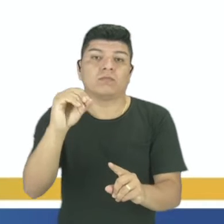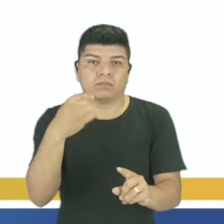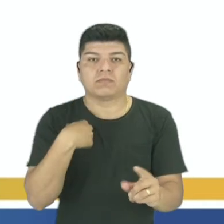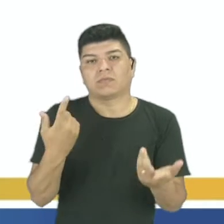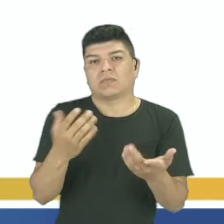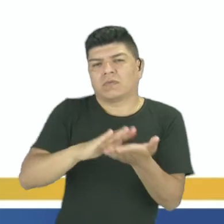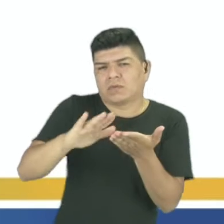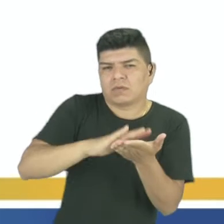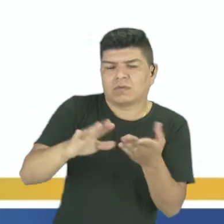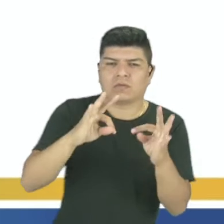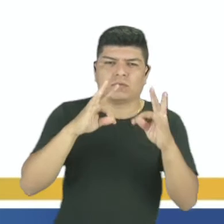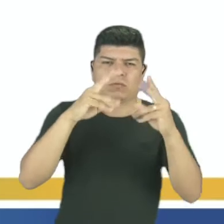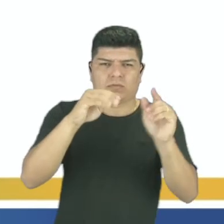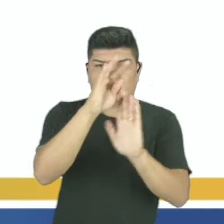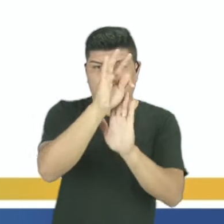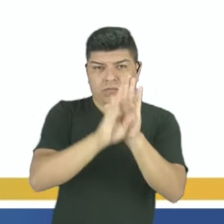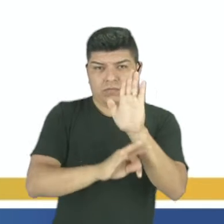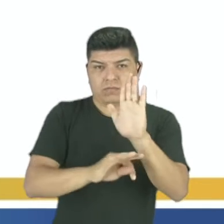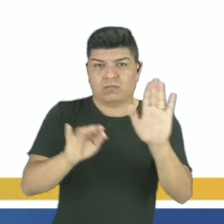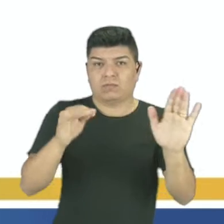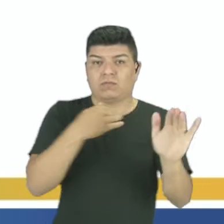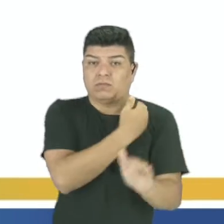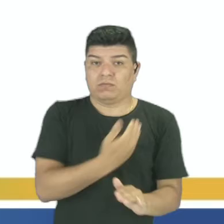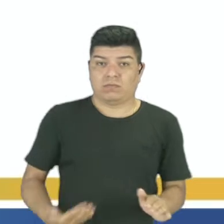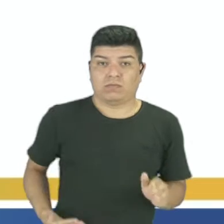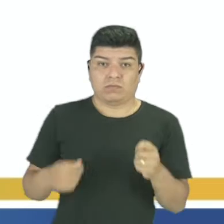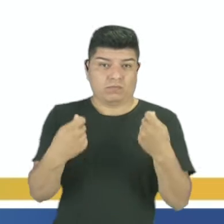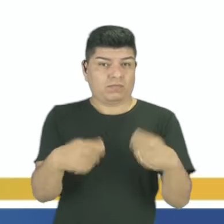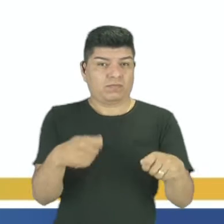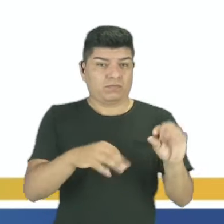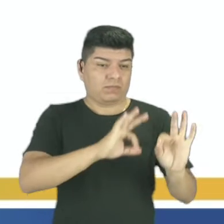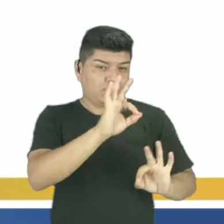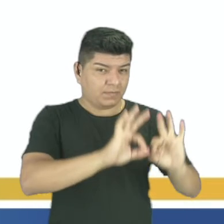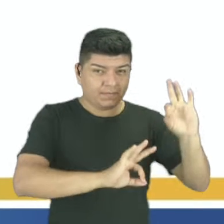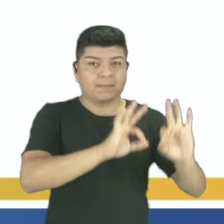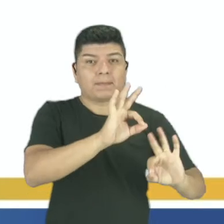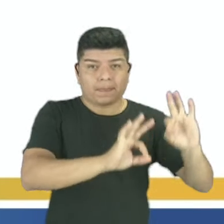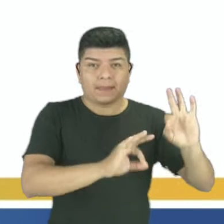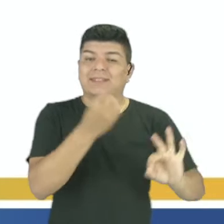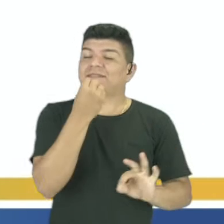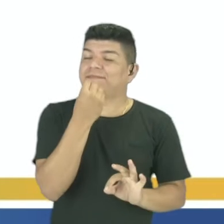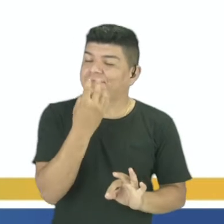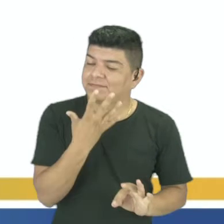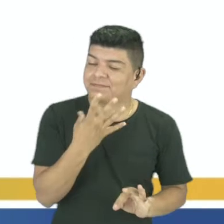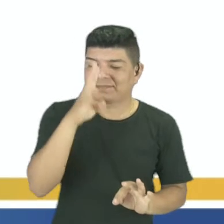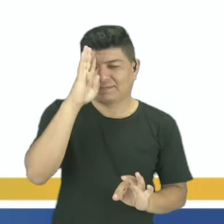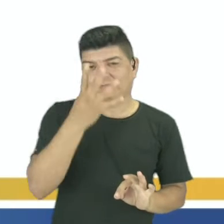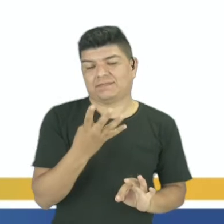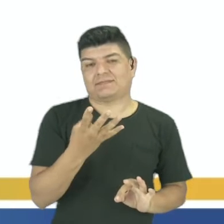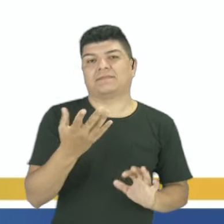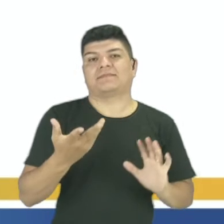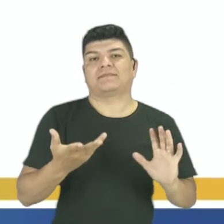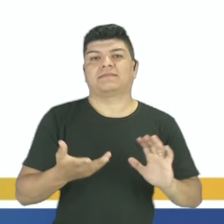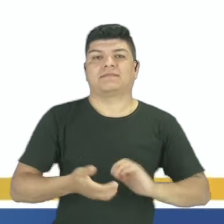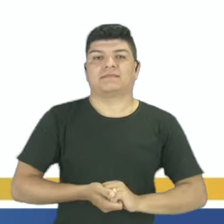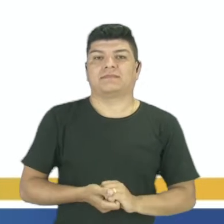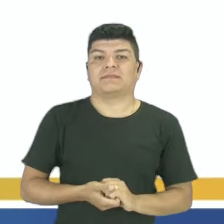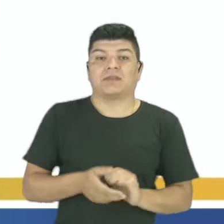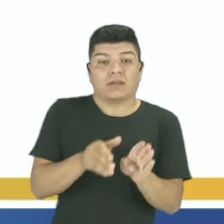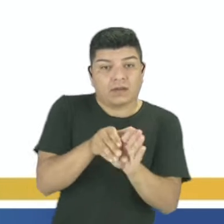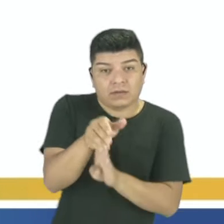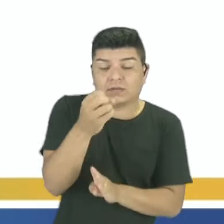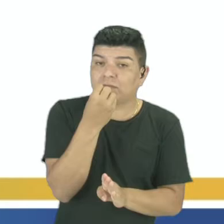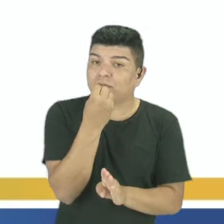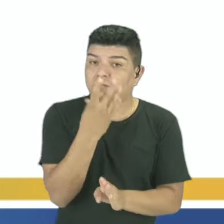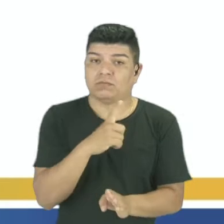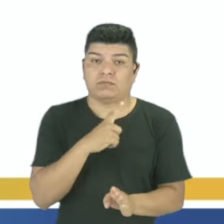tipo de textualização pública necessita de uma preparação para um bom resultado. Dicas para